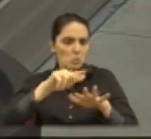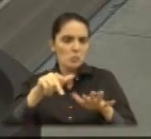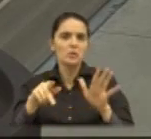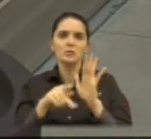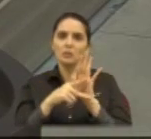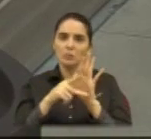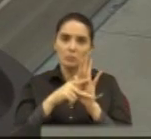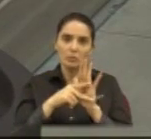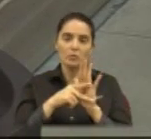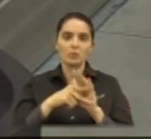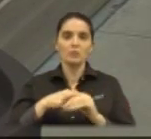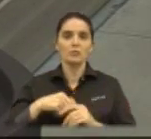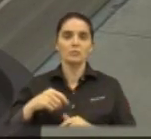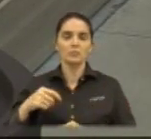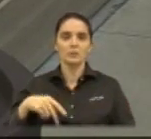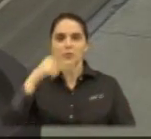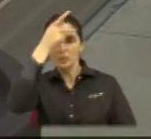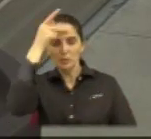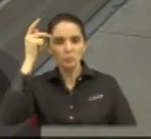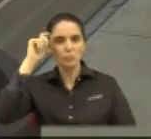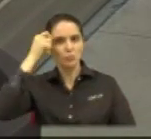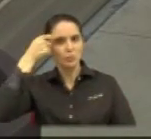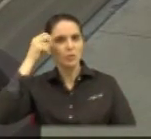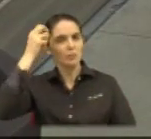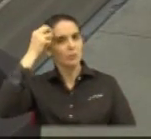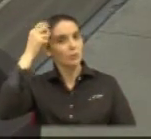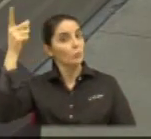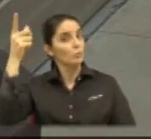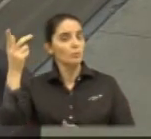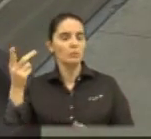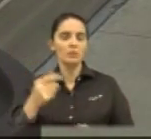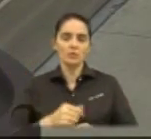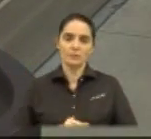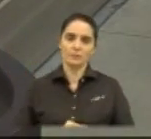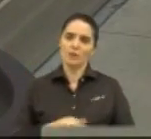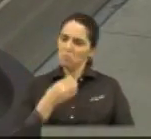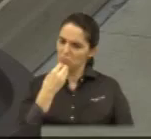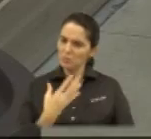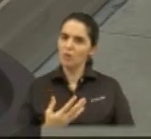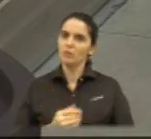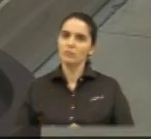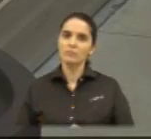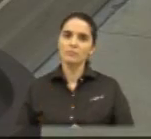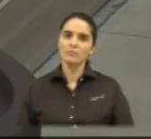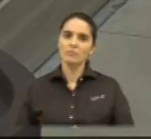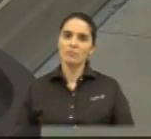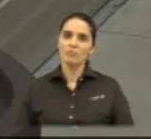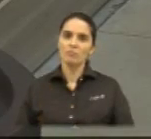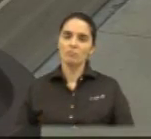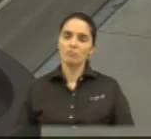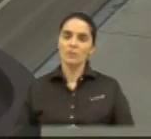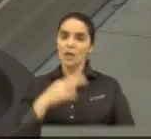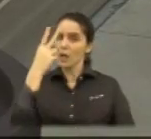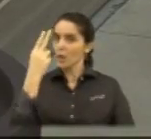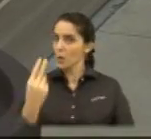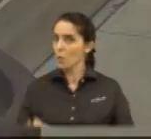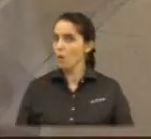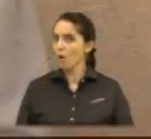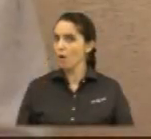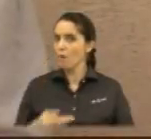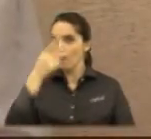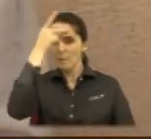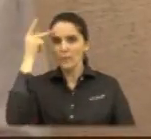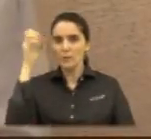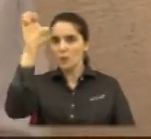enriquece, não deprecia. Assim como nós aproveitamos, os de descendência europeia